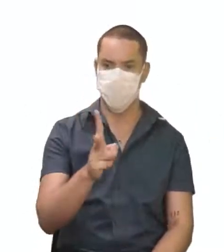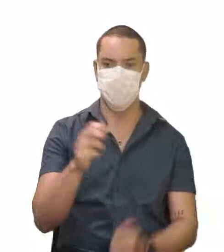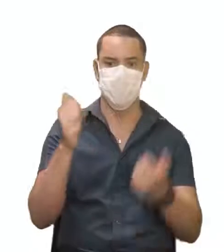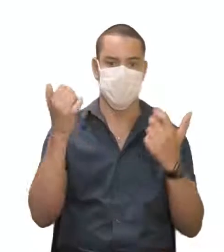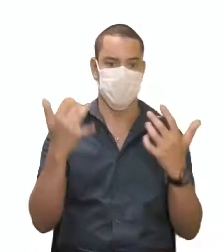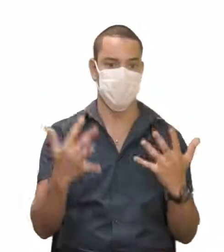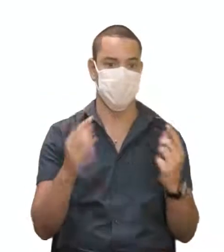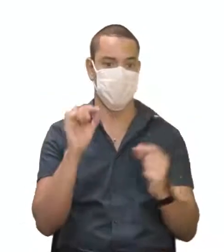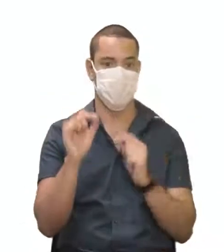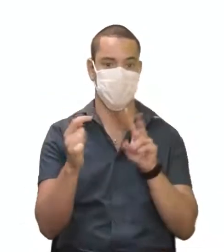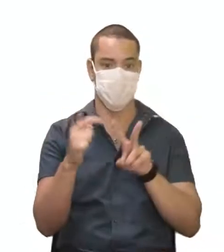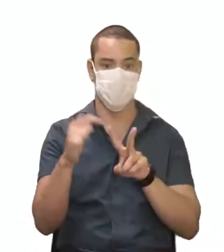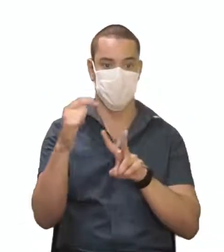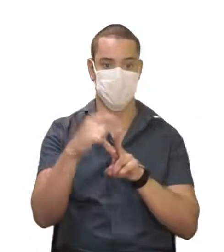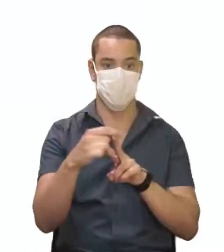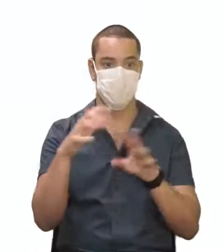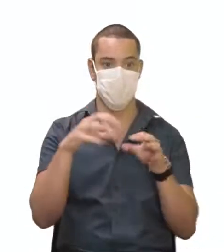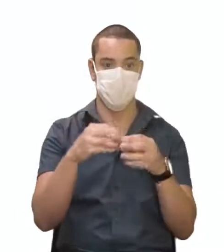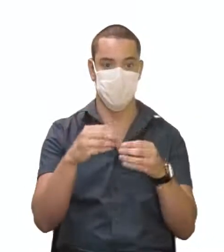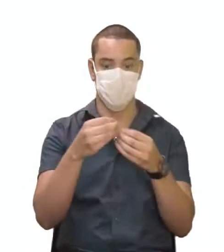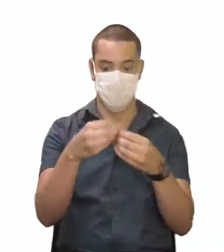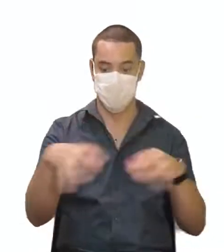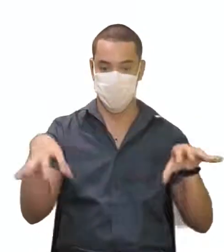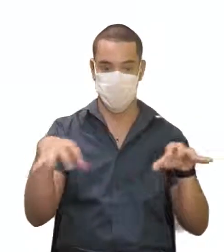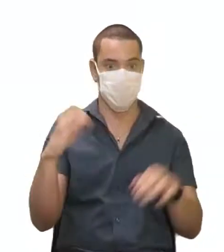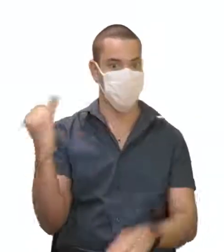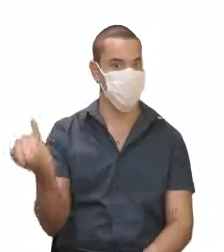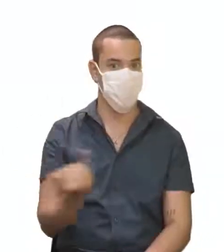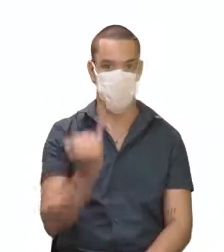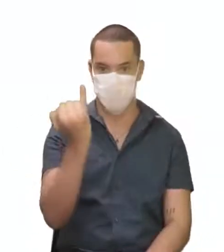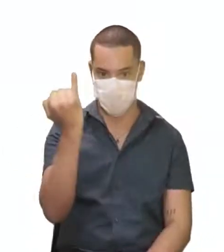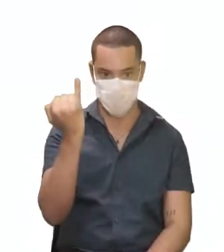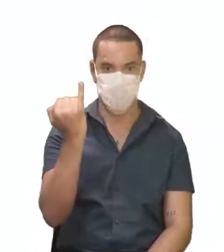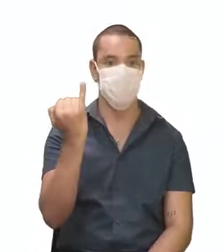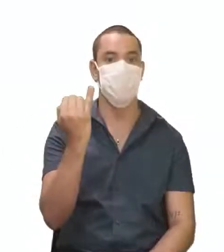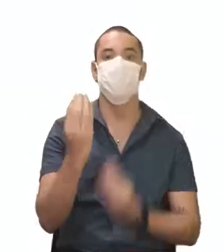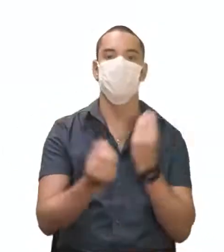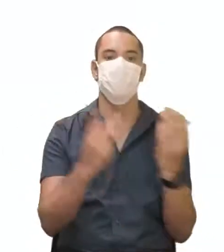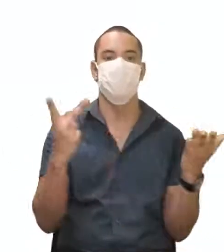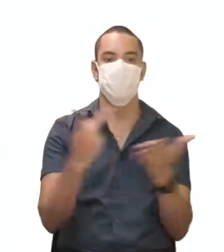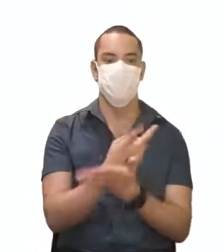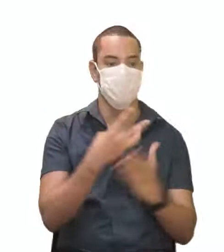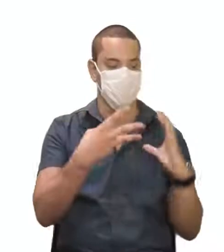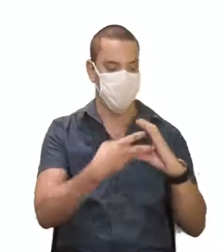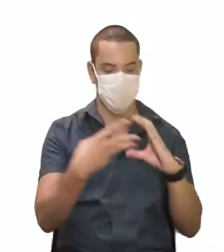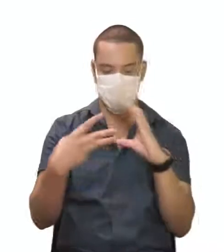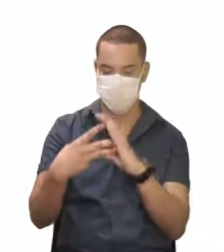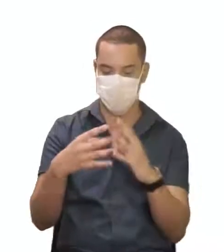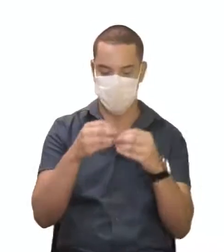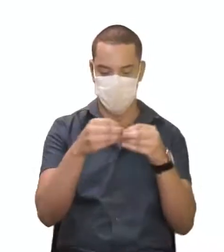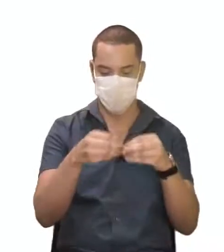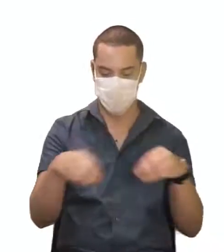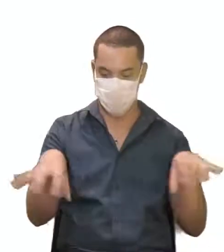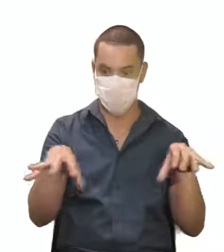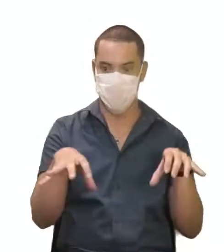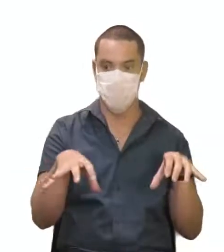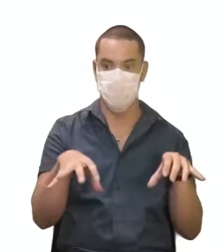falando de dois processos de divisões celulares importantíssimos, onde nós temos